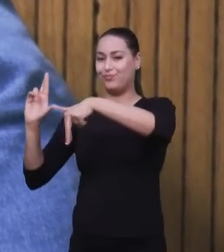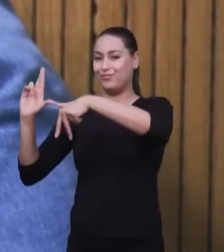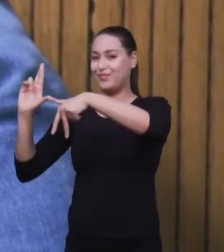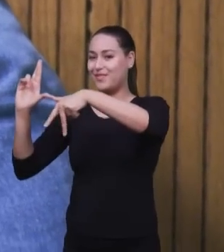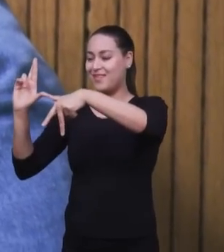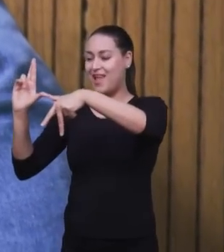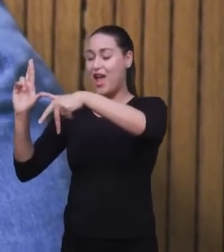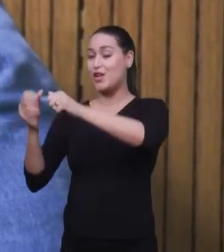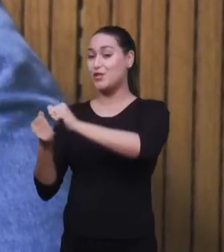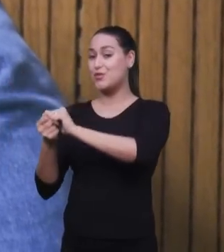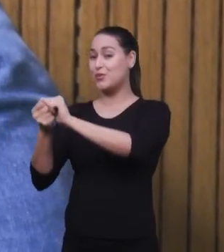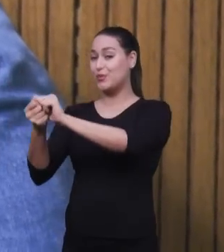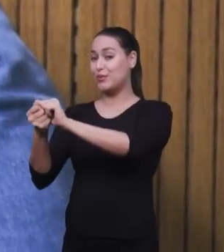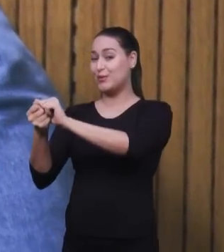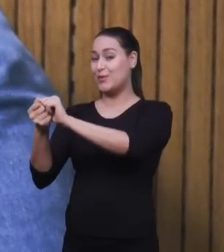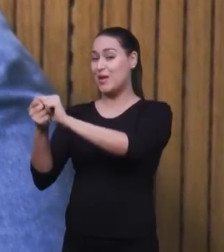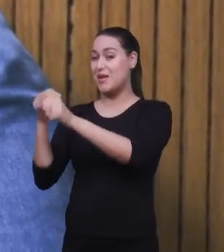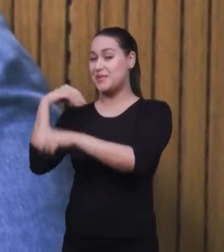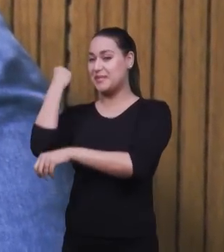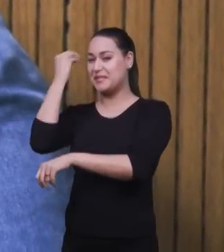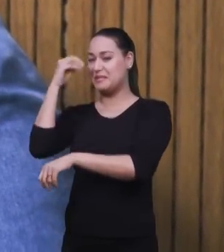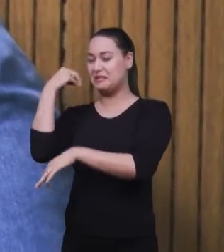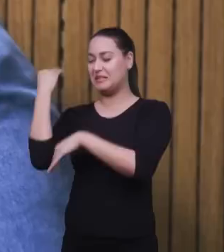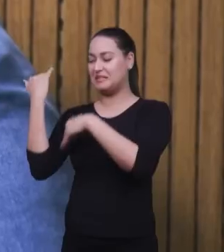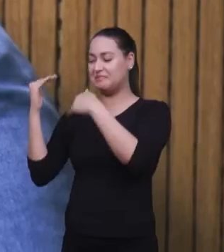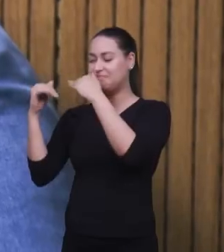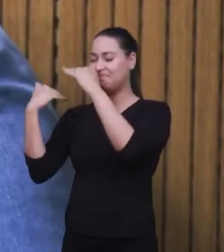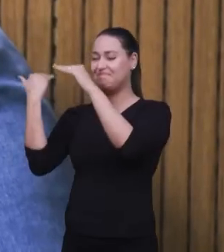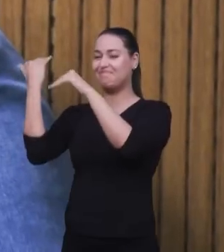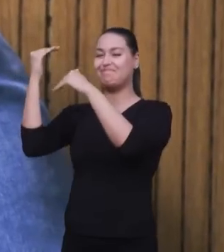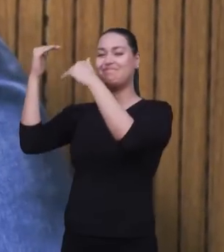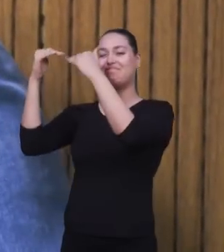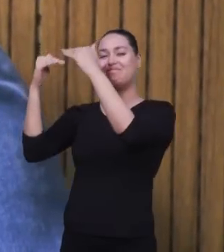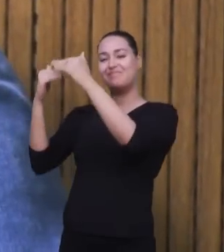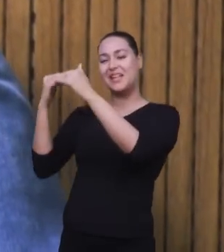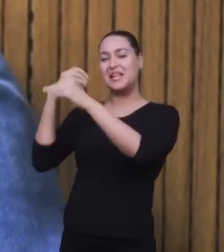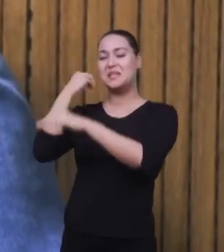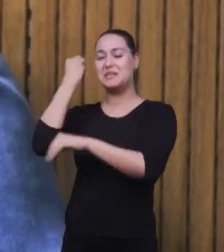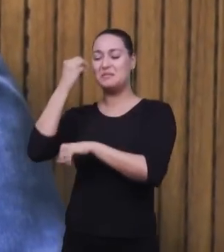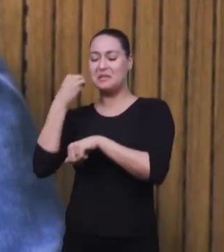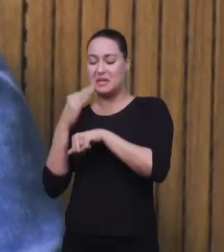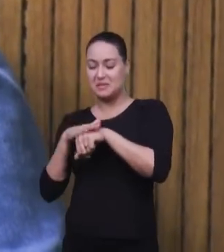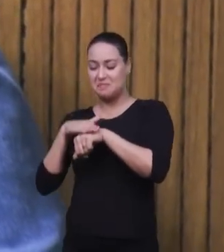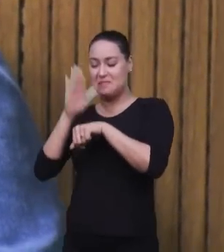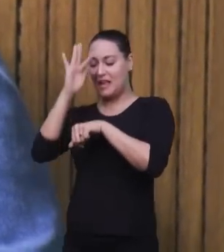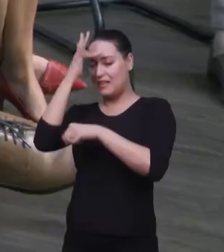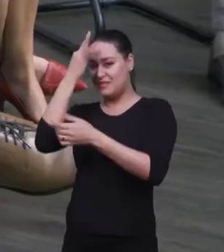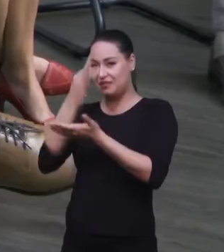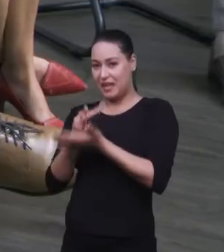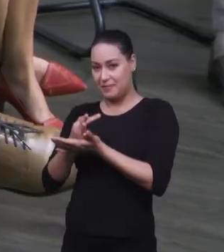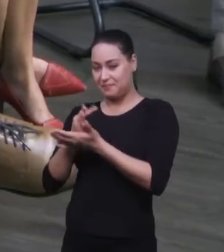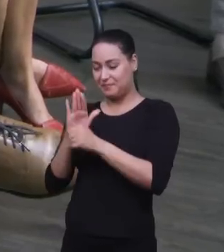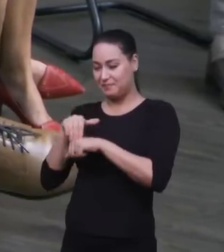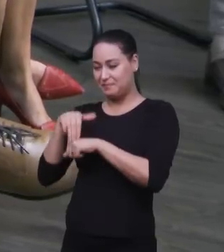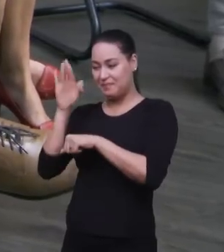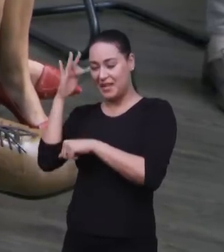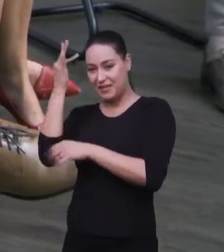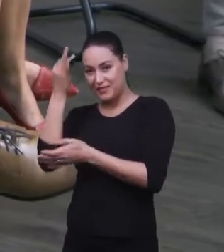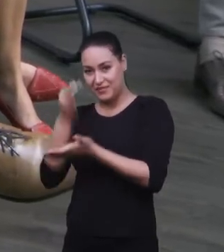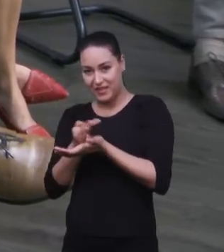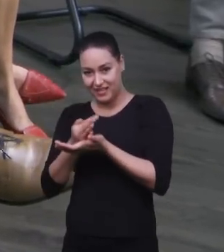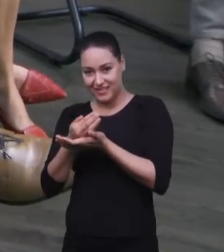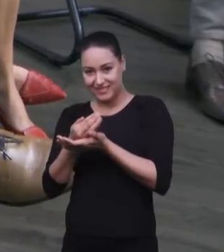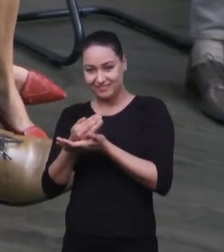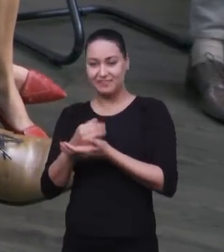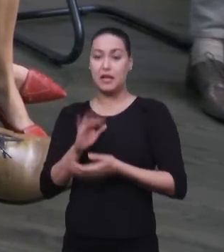Por quê? Porque nós vamos tendo experiências com Ele a cada dia. A cada experiência a nossa fé aumenta. Quer ver, por